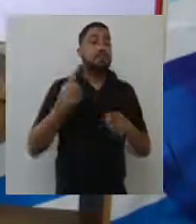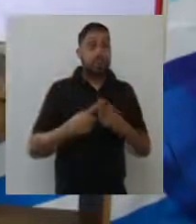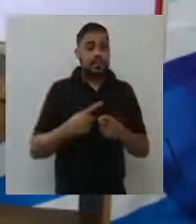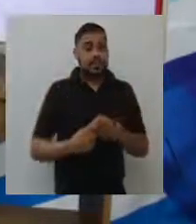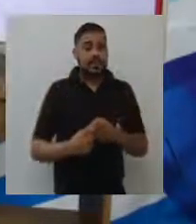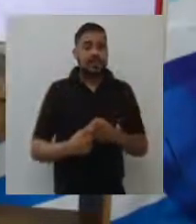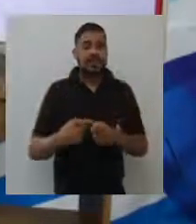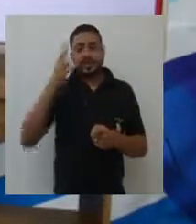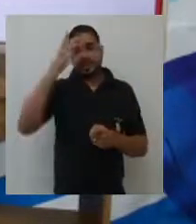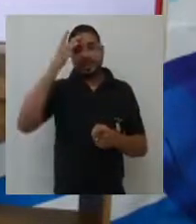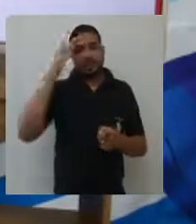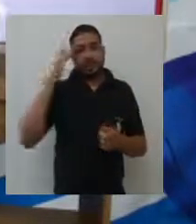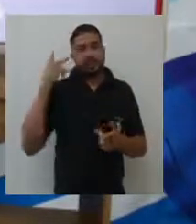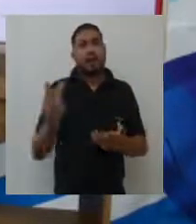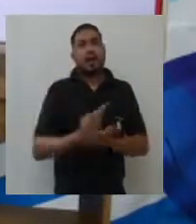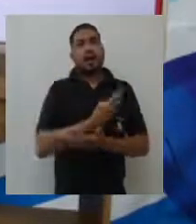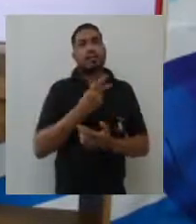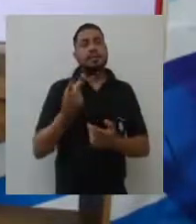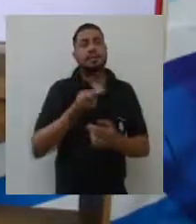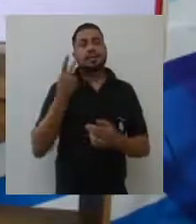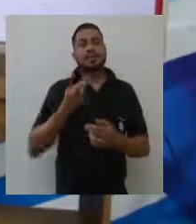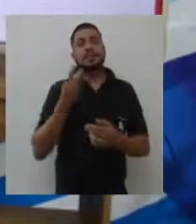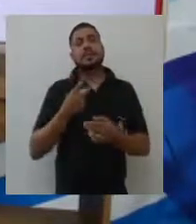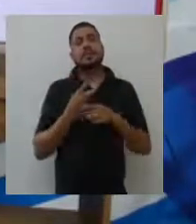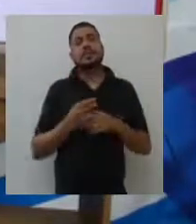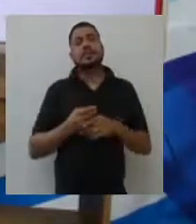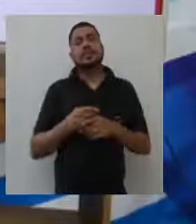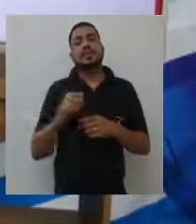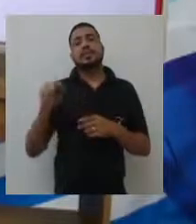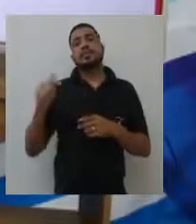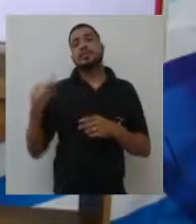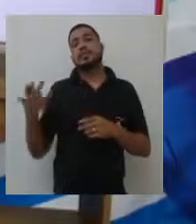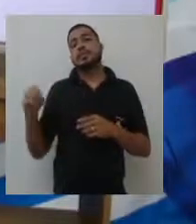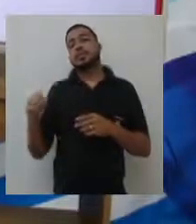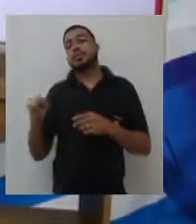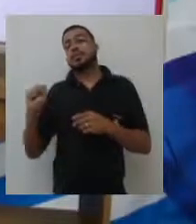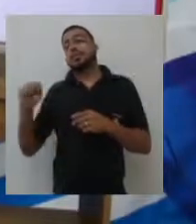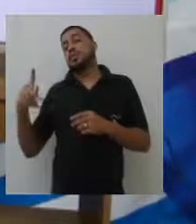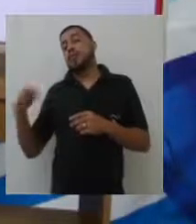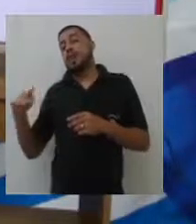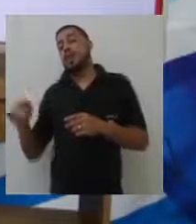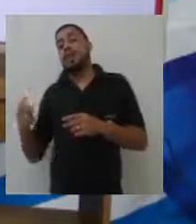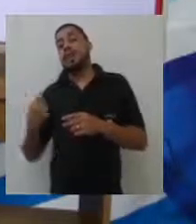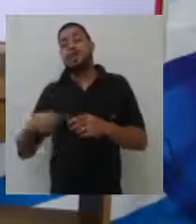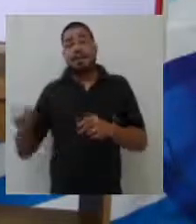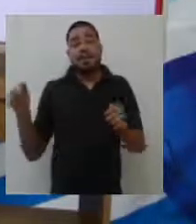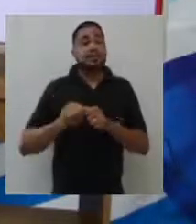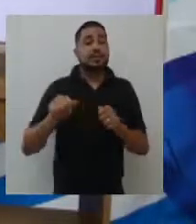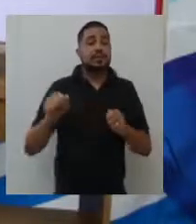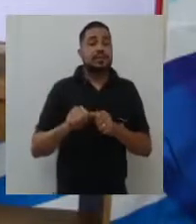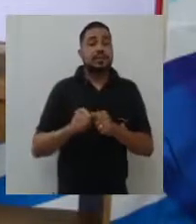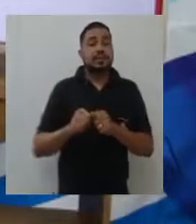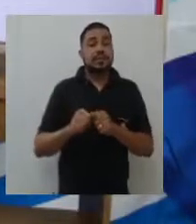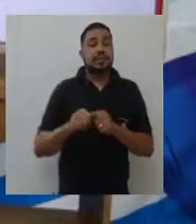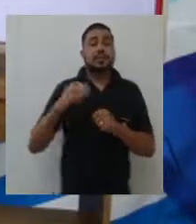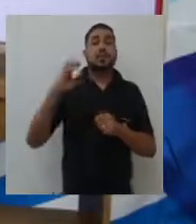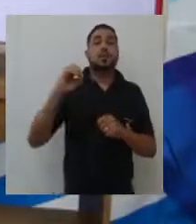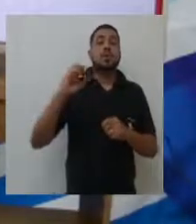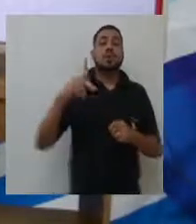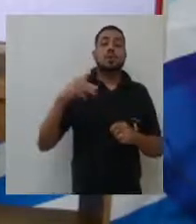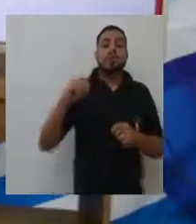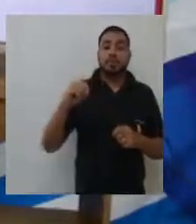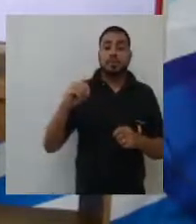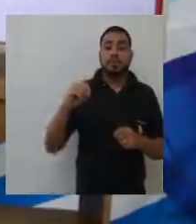as pessoas erroneamente dizem que quando a solução é supersaturada, ela vai formar corpo de fundo. Ela